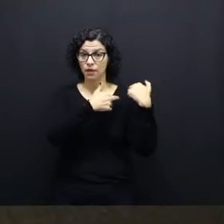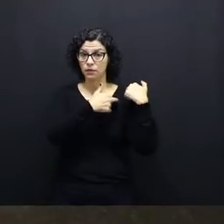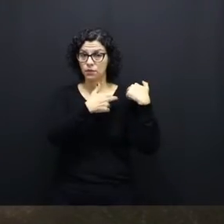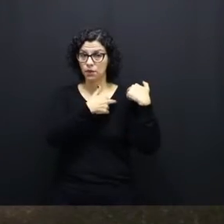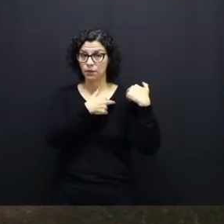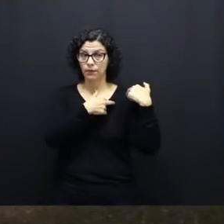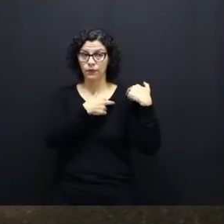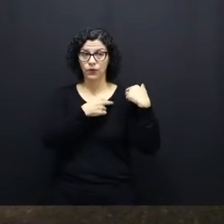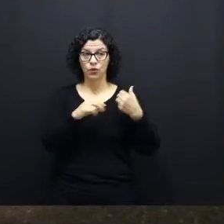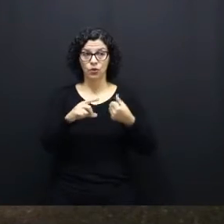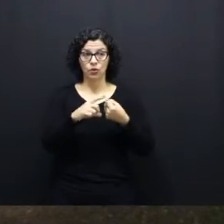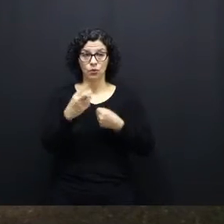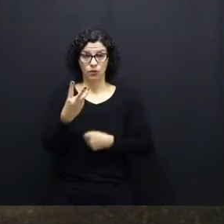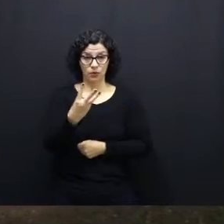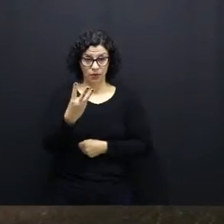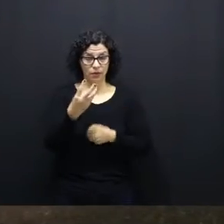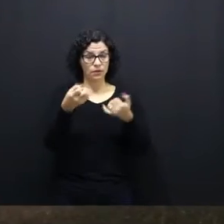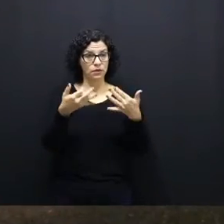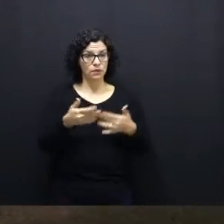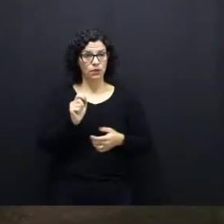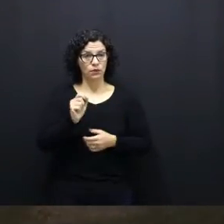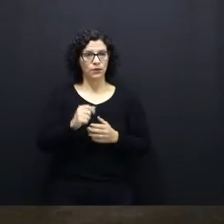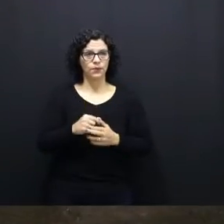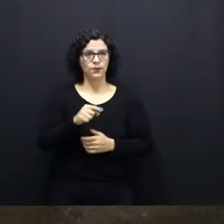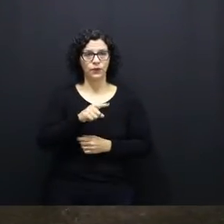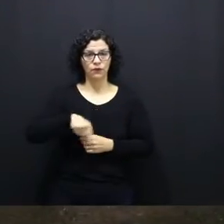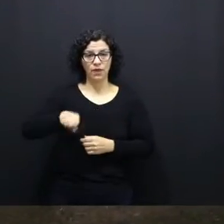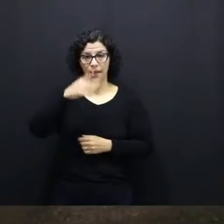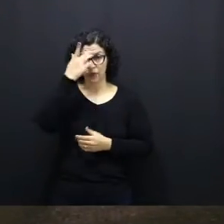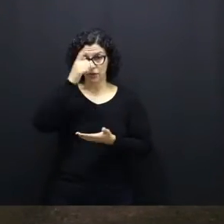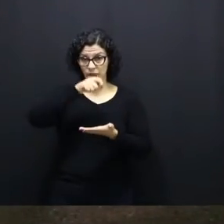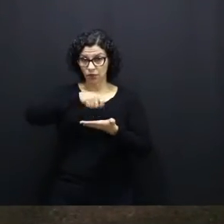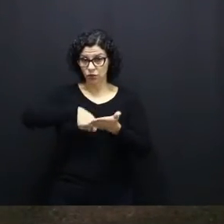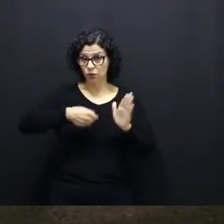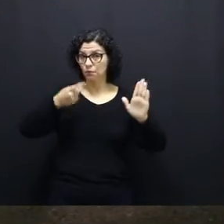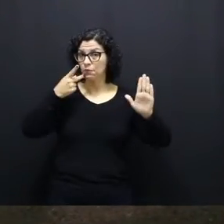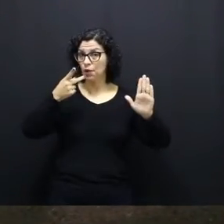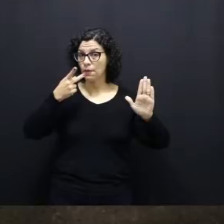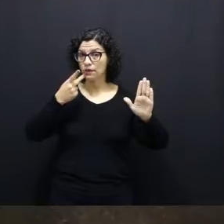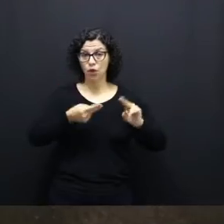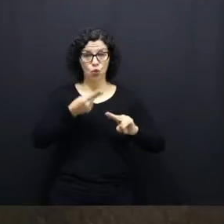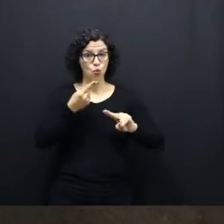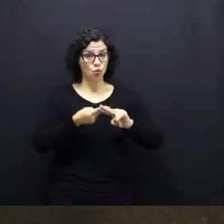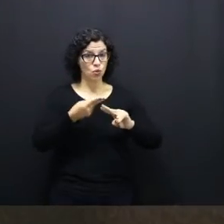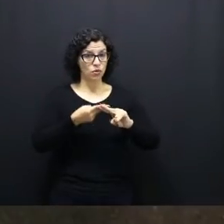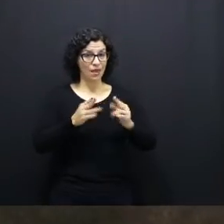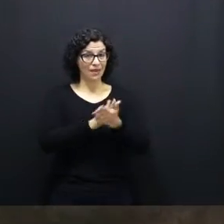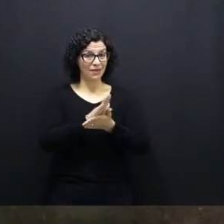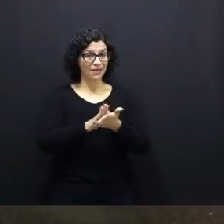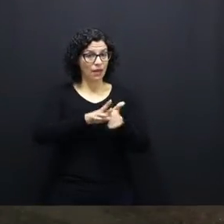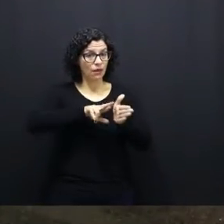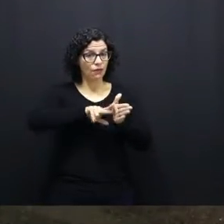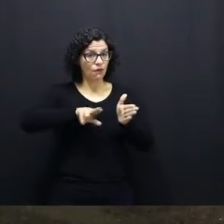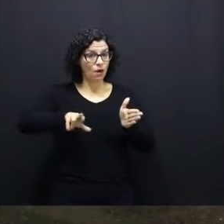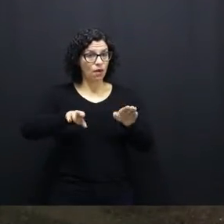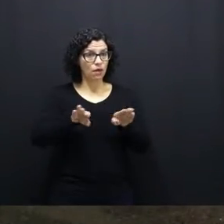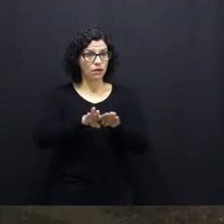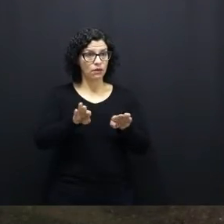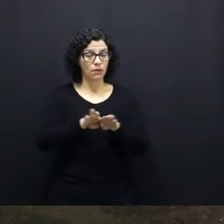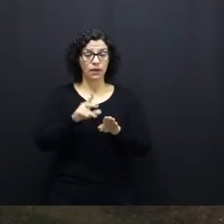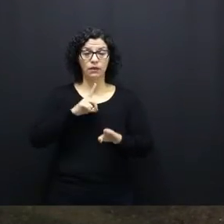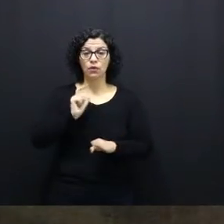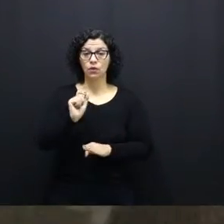no item 3 ele diz assim ó o signatário compromete-se a não utilizar de forma diversa da